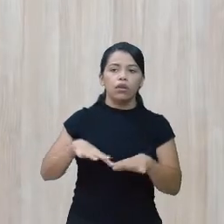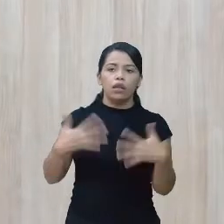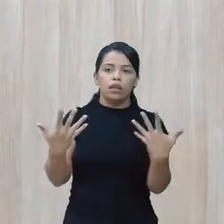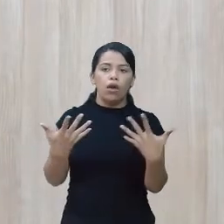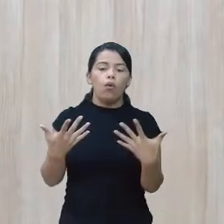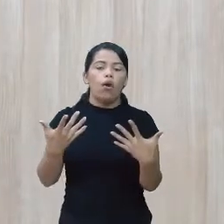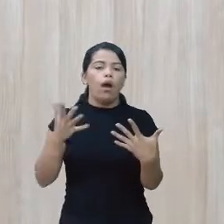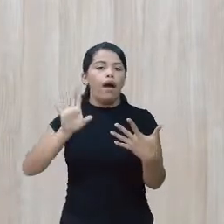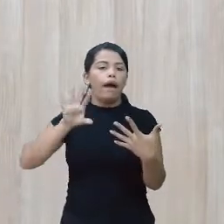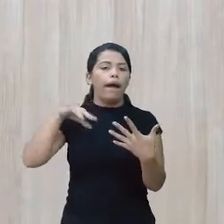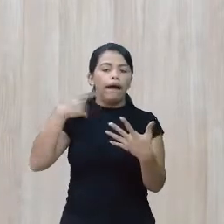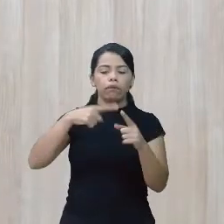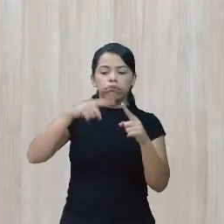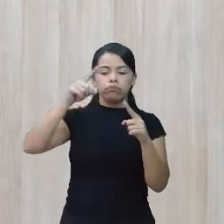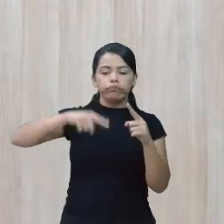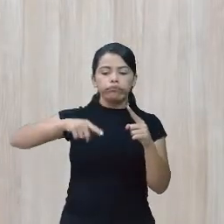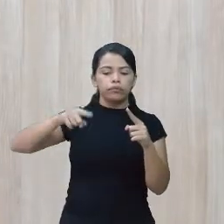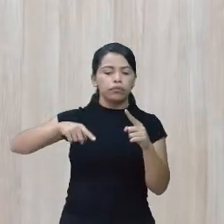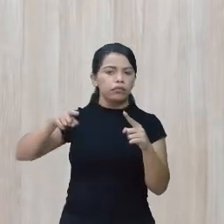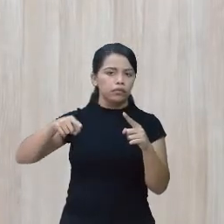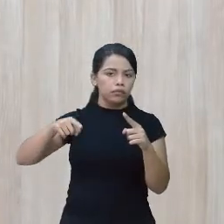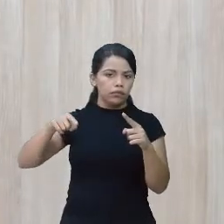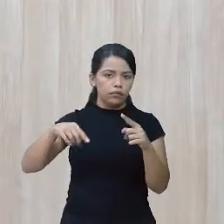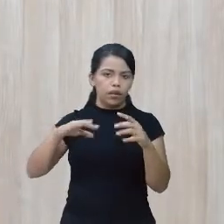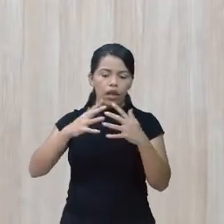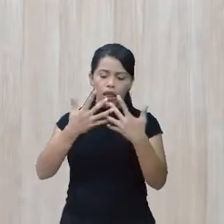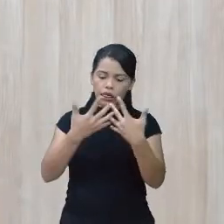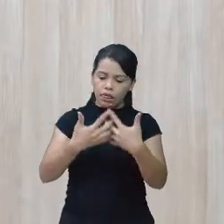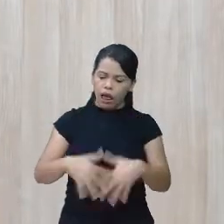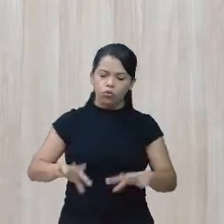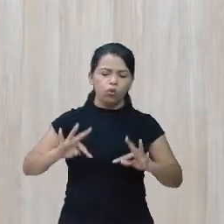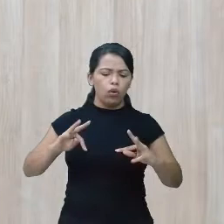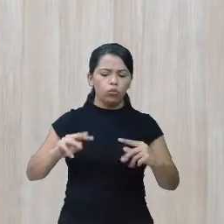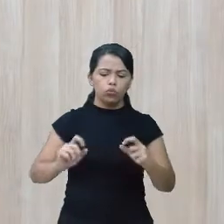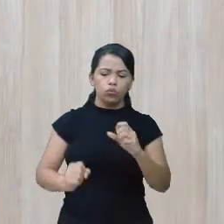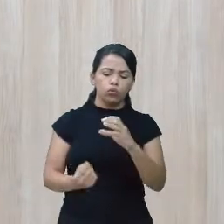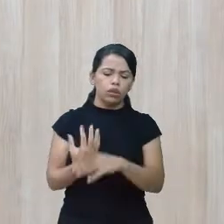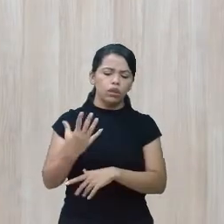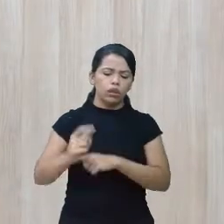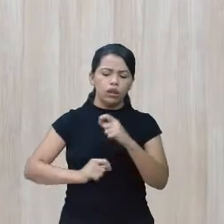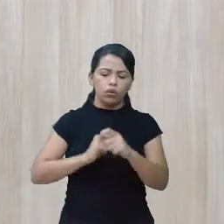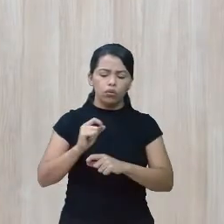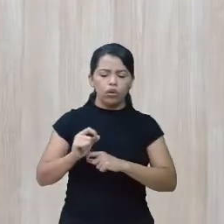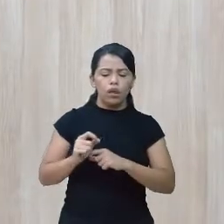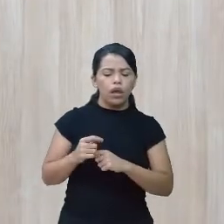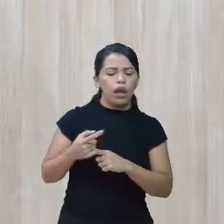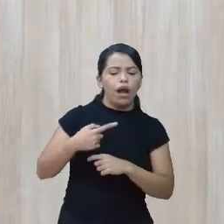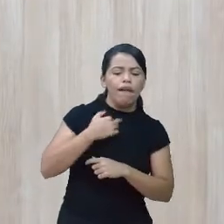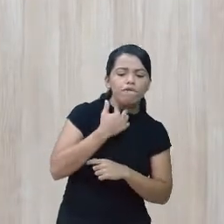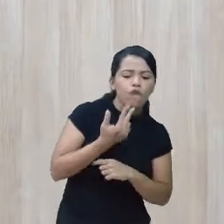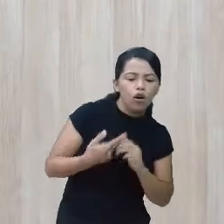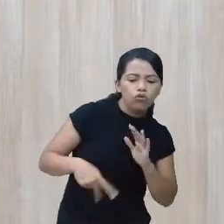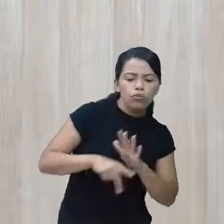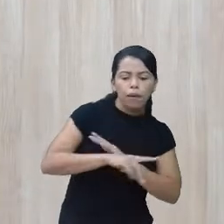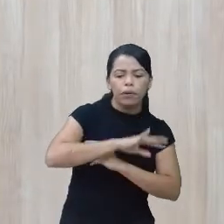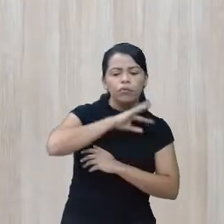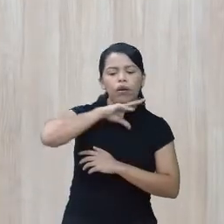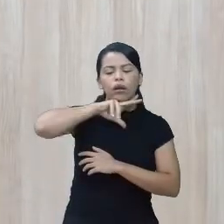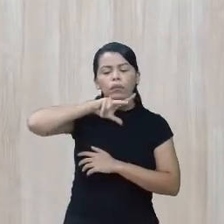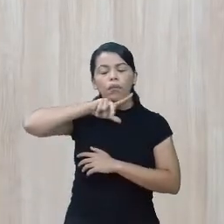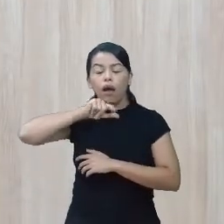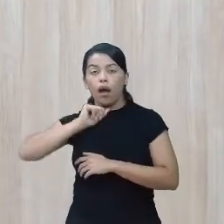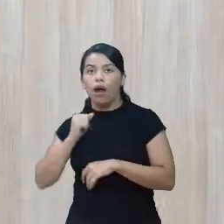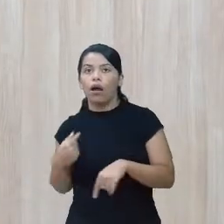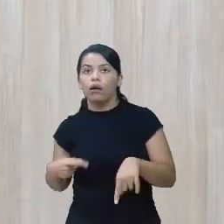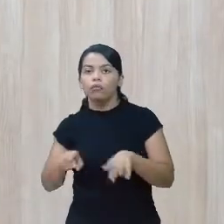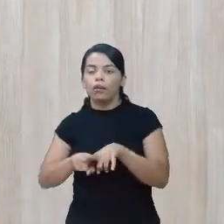ser tudo que é produzido por meio natural, ou as vozes dos animais, o som do